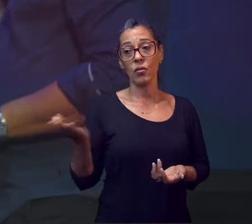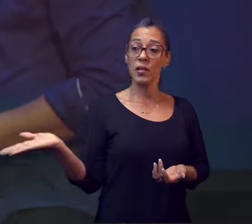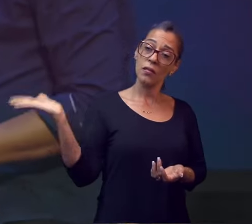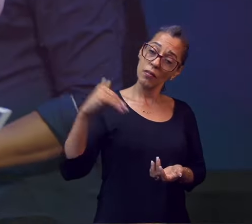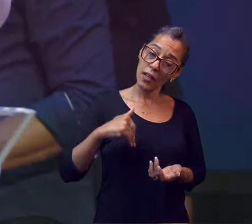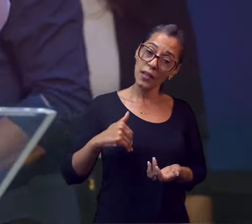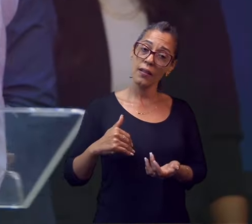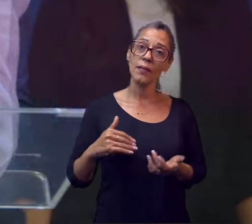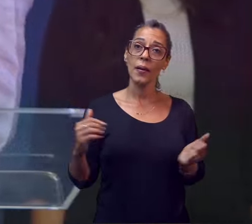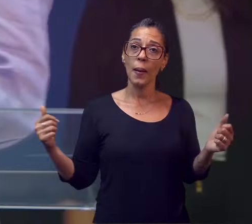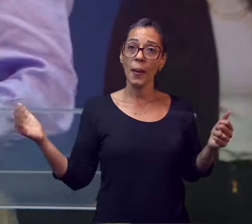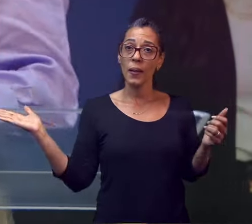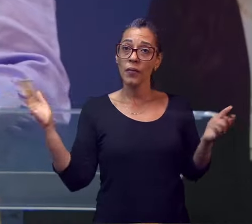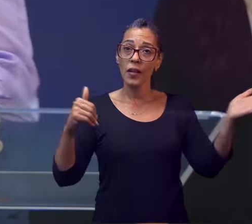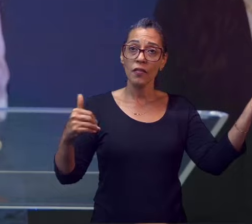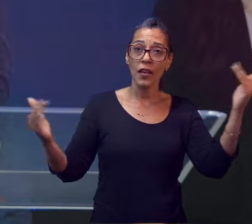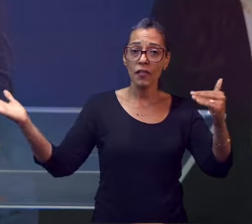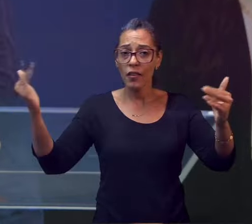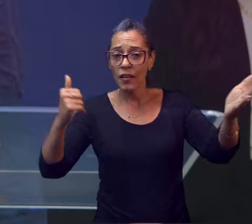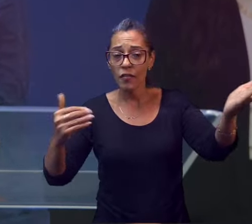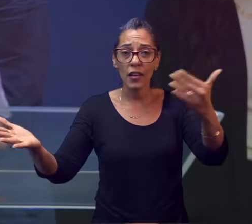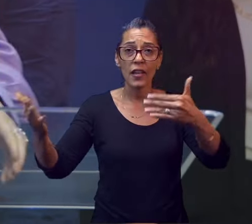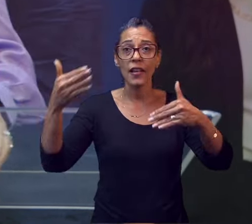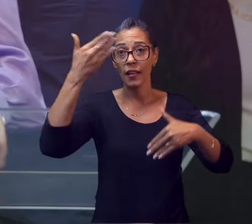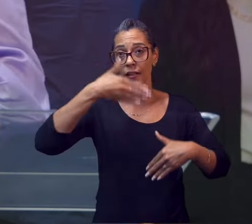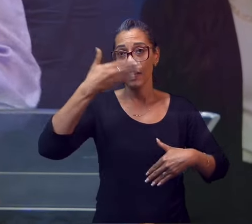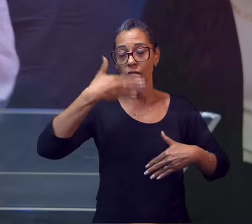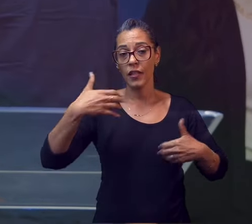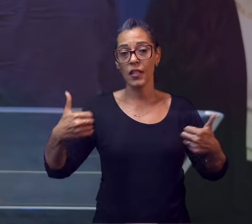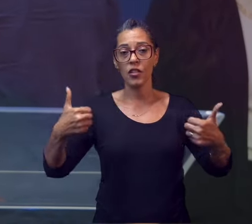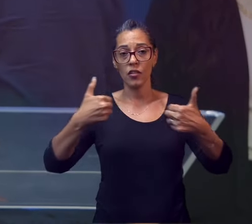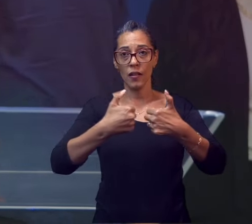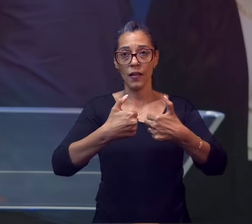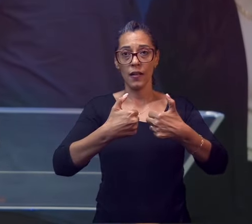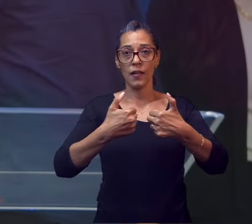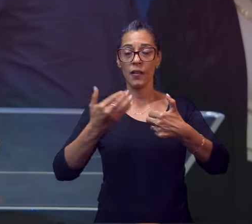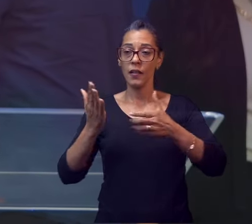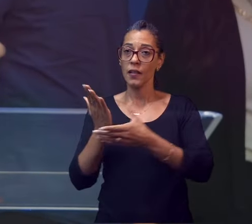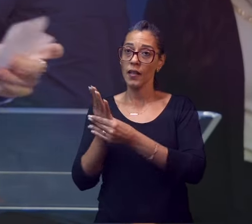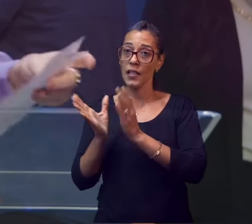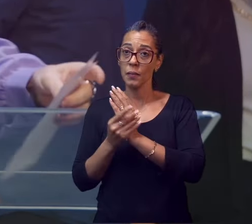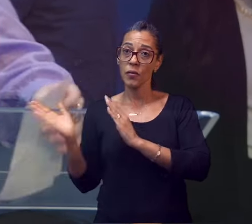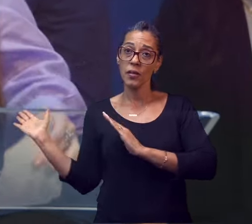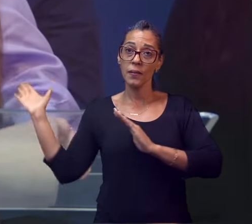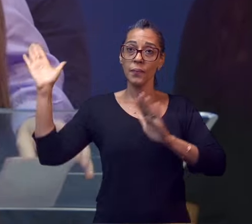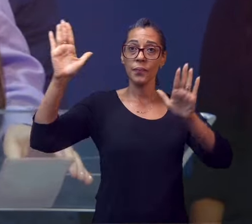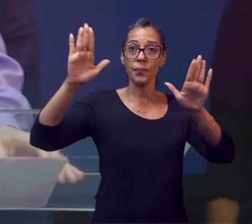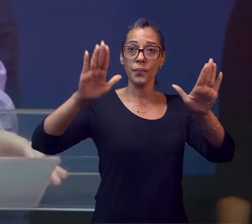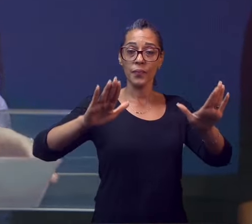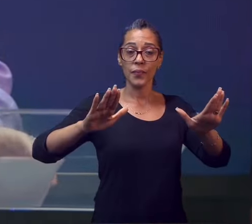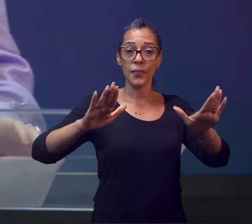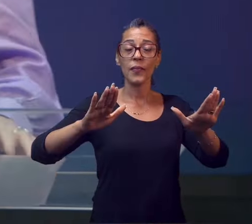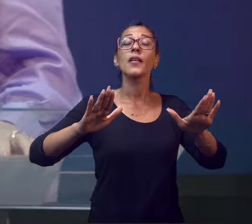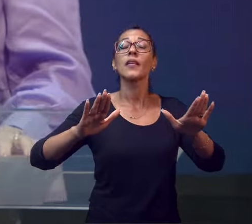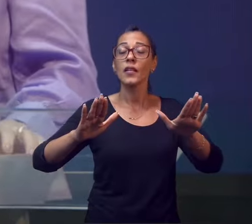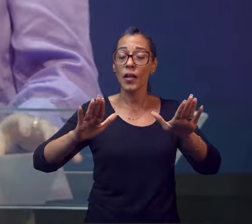mãos porque é momento de nós clamarmos pelo nosso